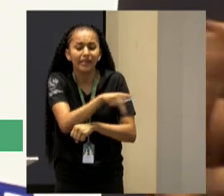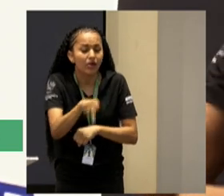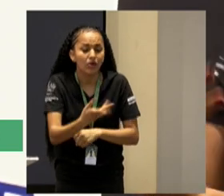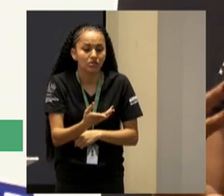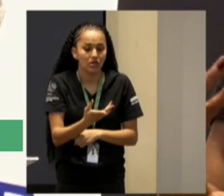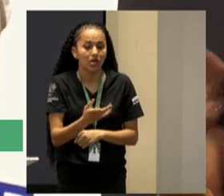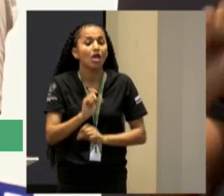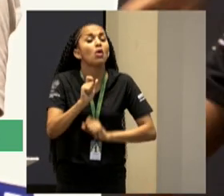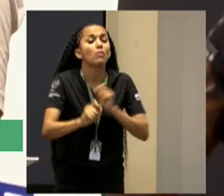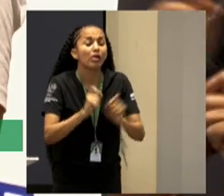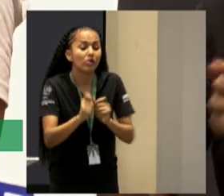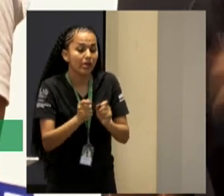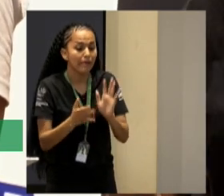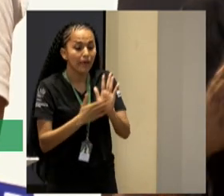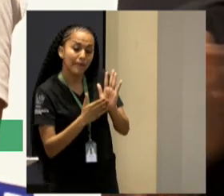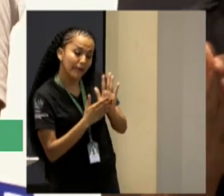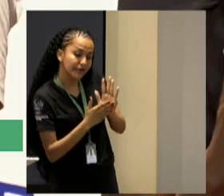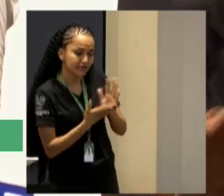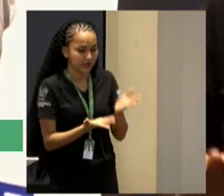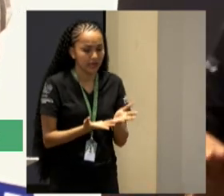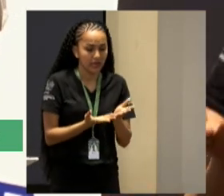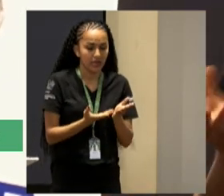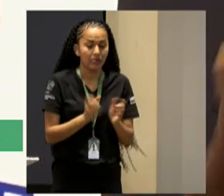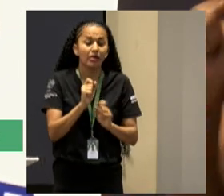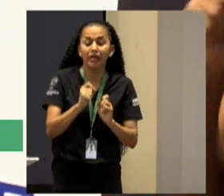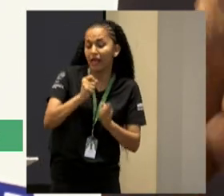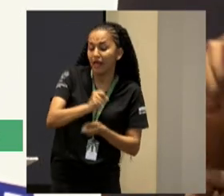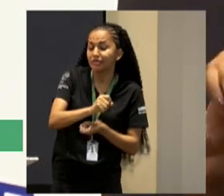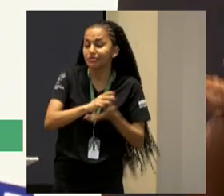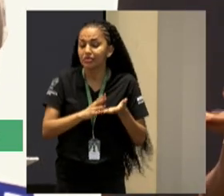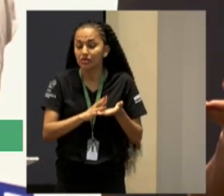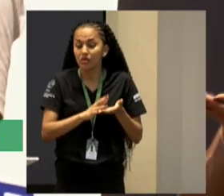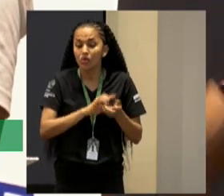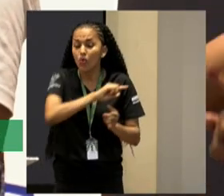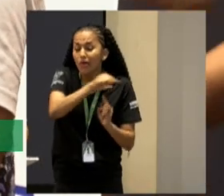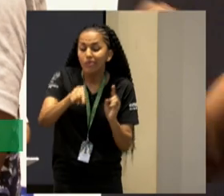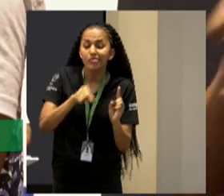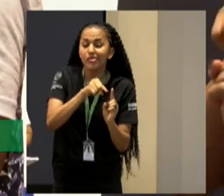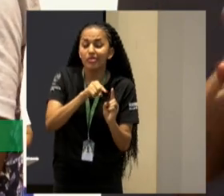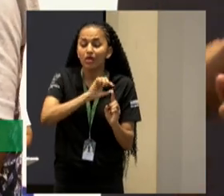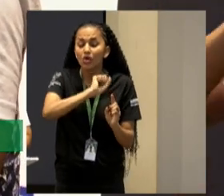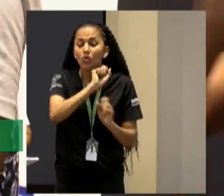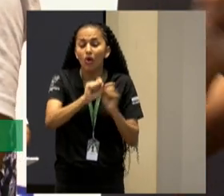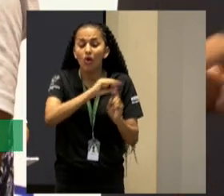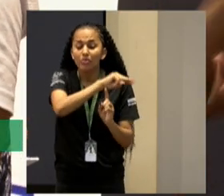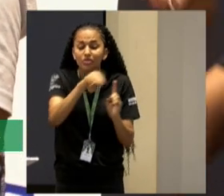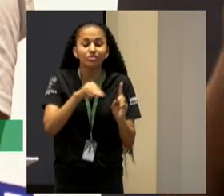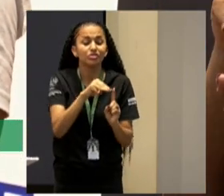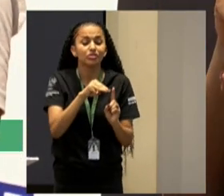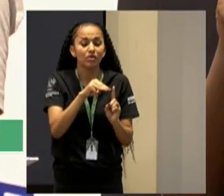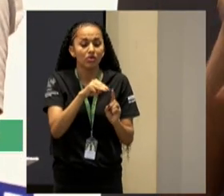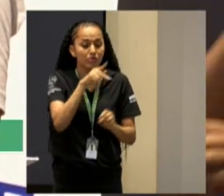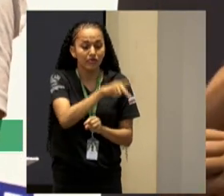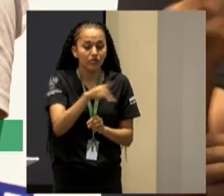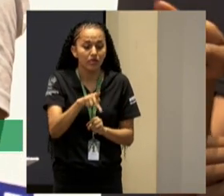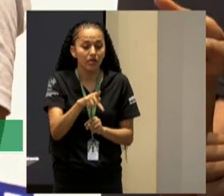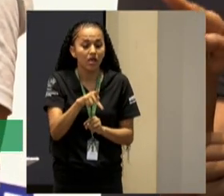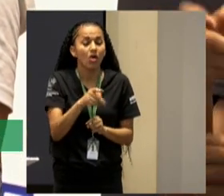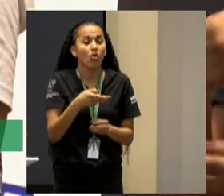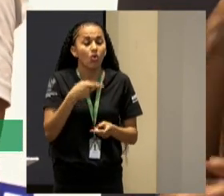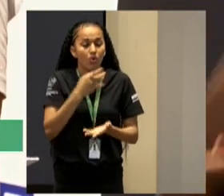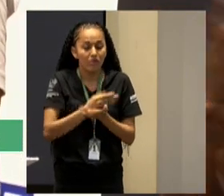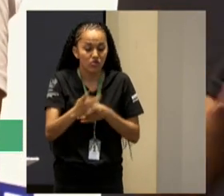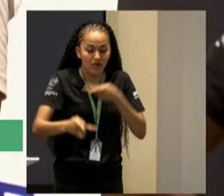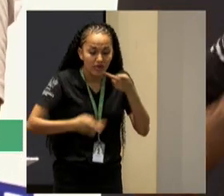era, para qual atividade, para qual finalidade os professores e as professoras começaram, então, a